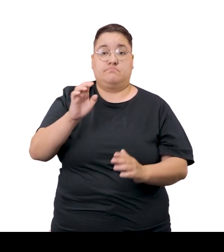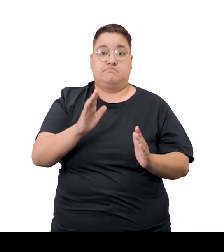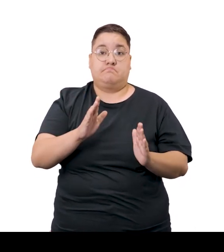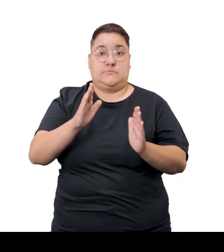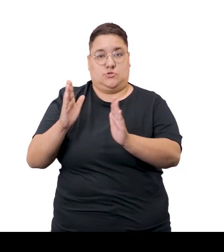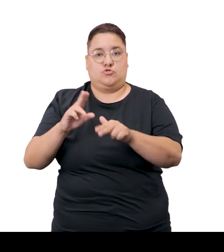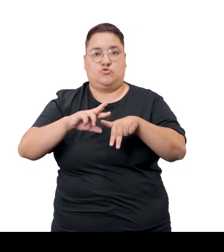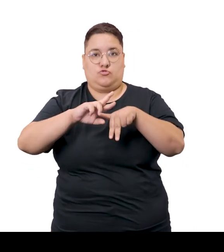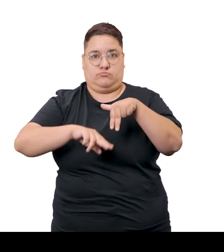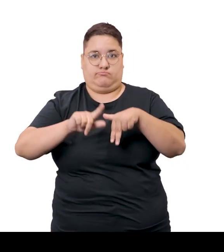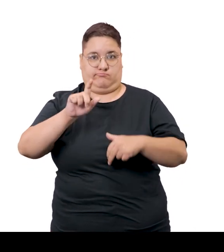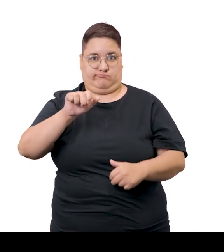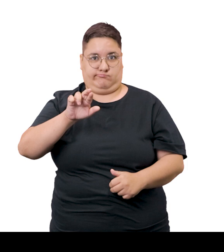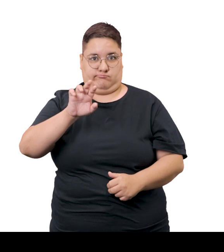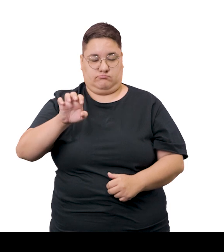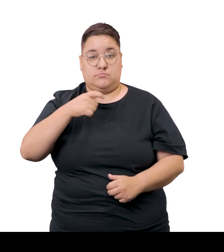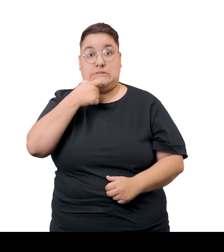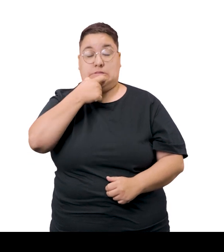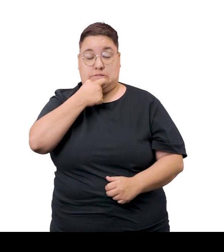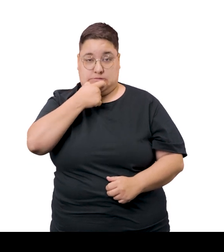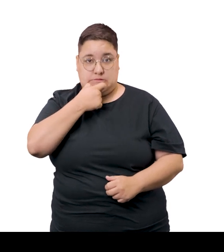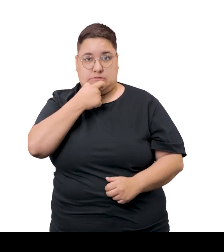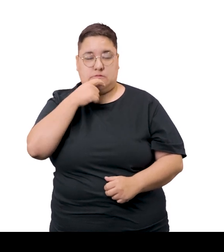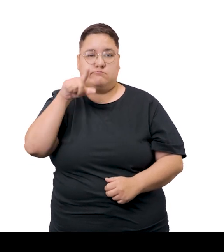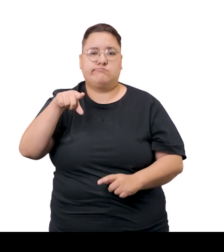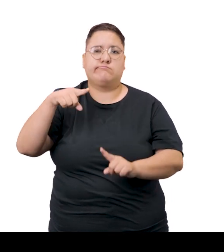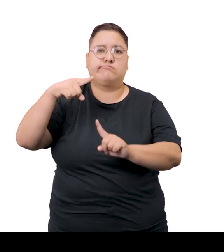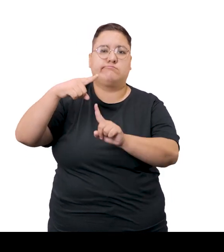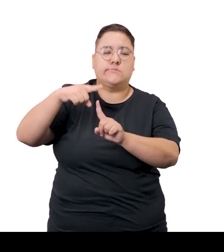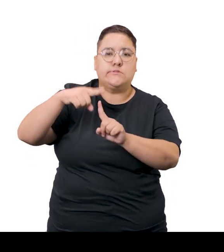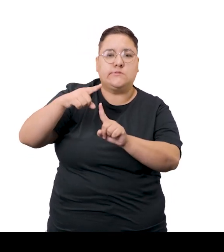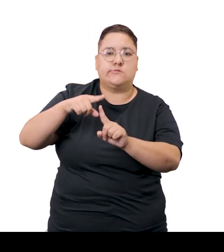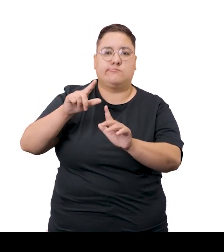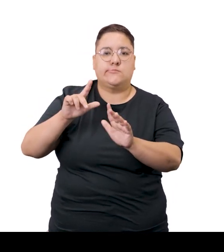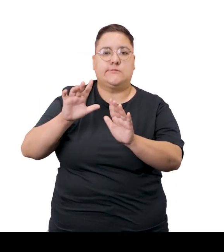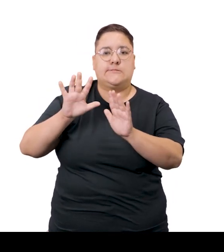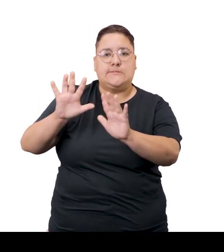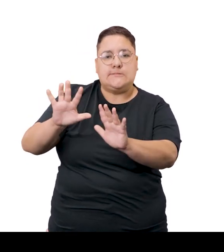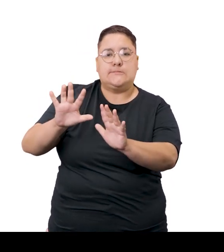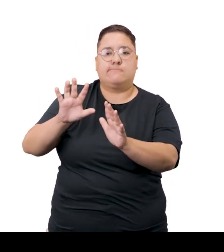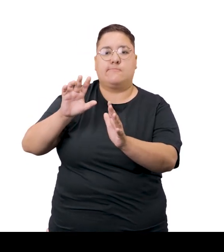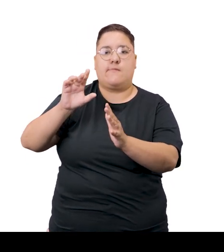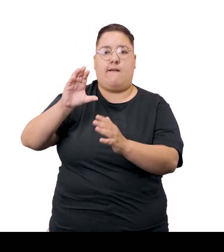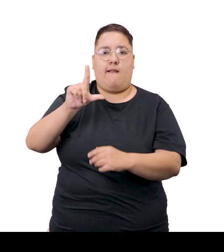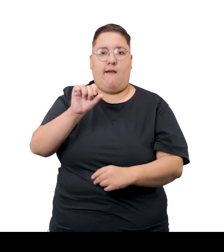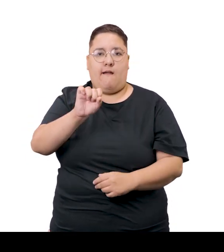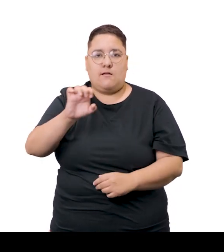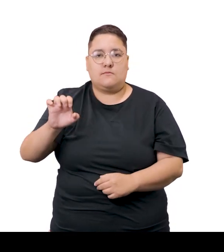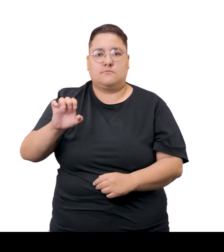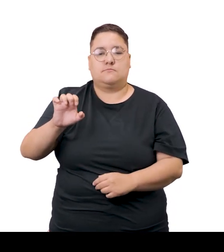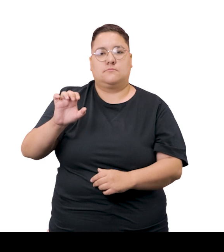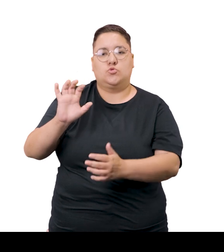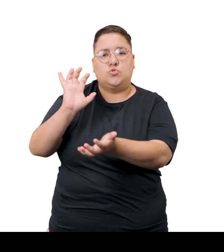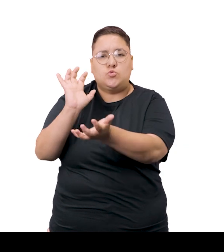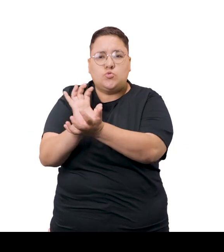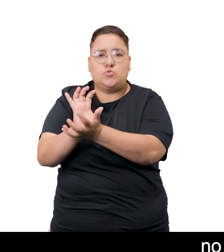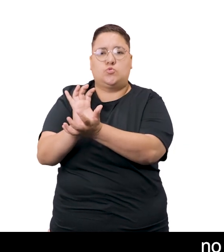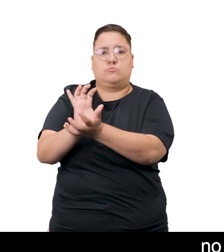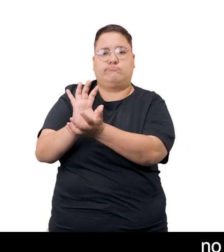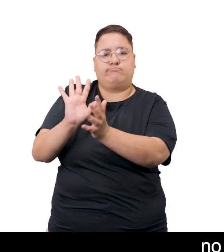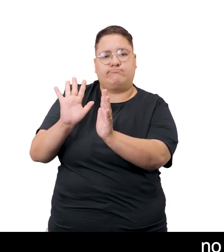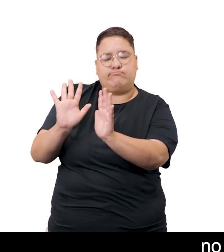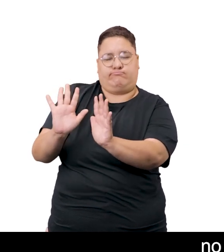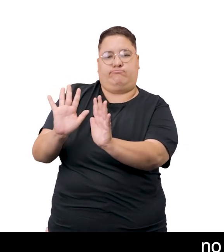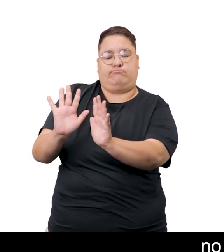em inglês, é o tipo, a espécie, a forma, a classe, a categoria, o estilo.